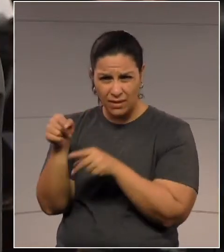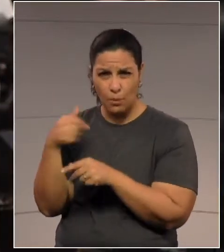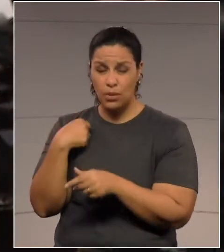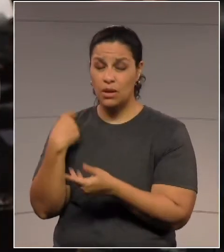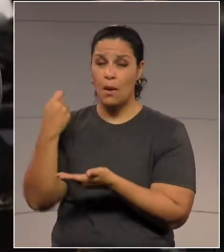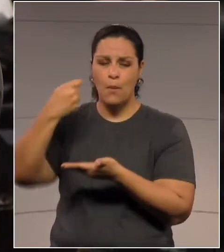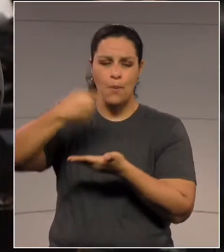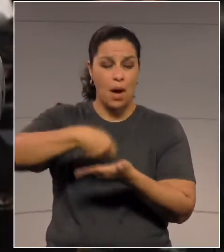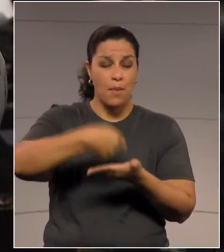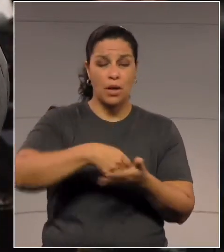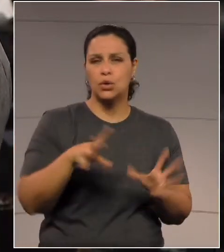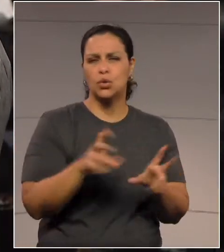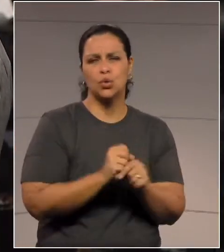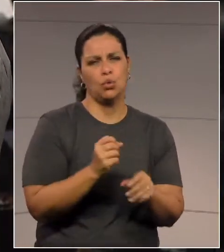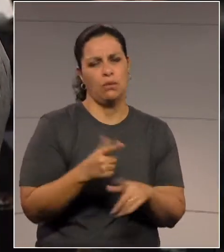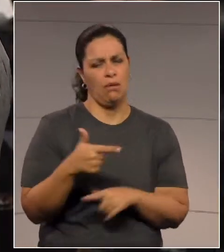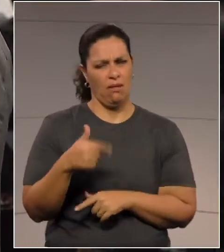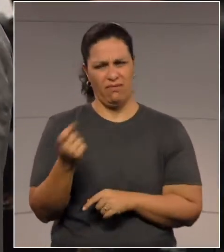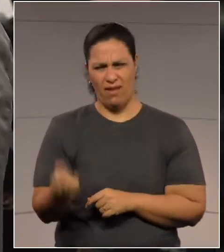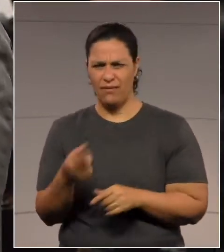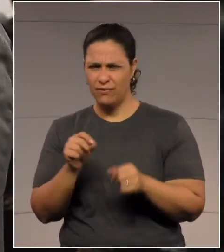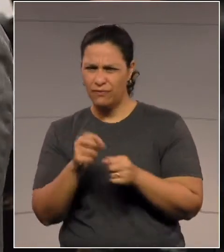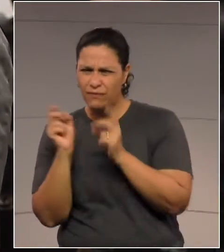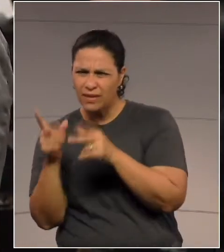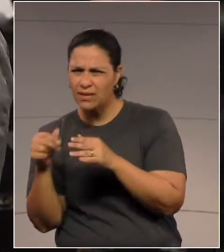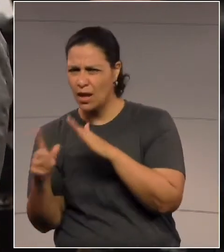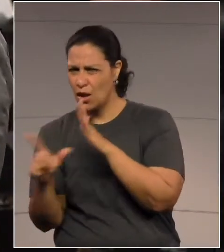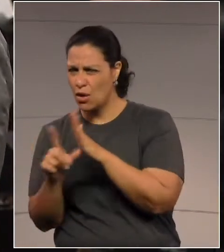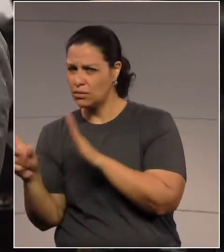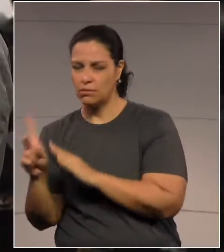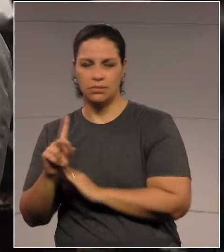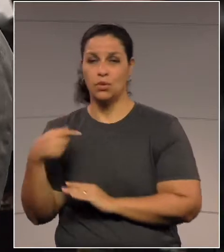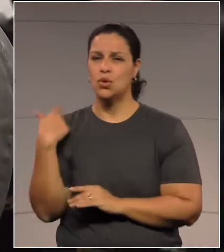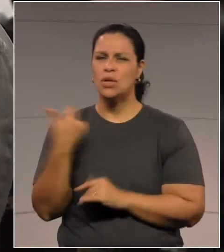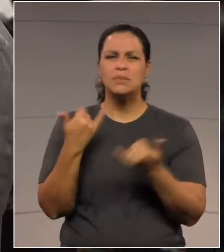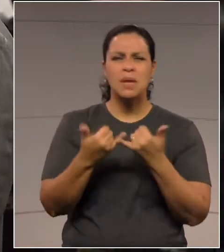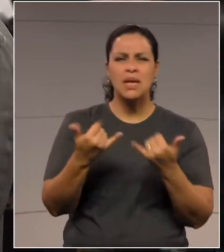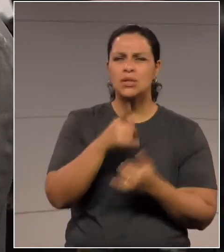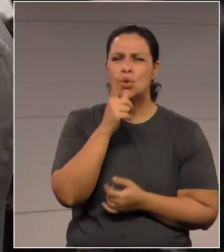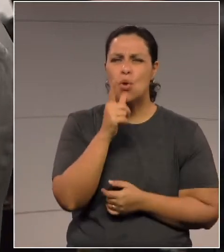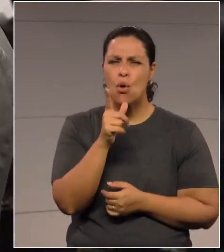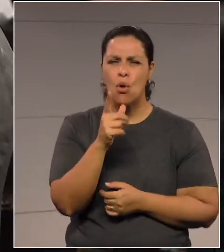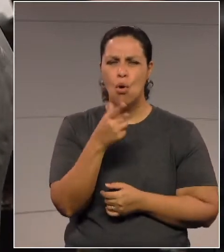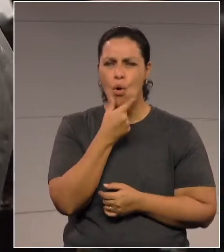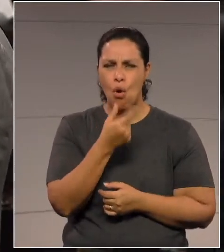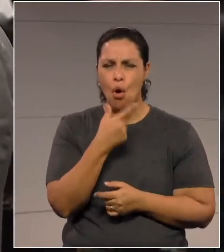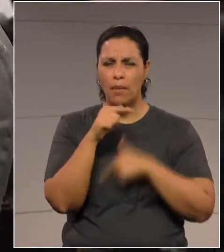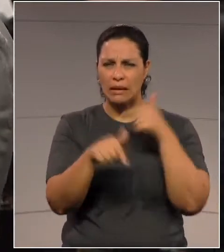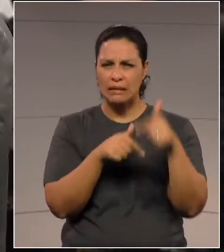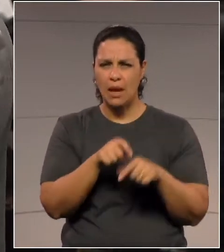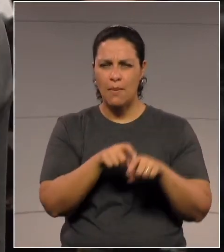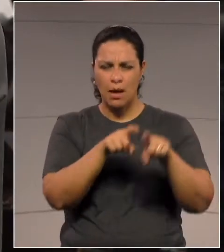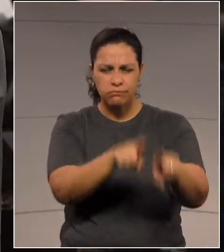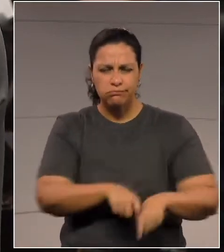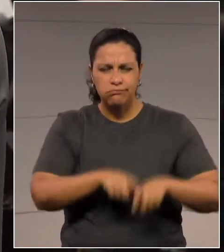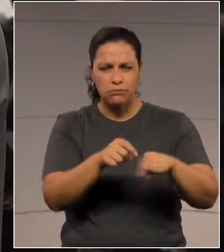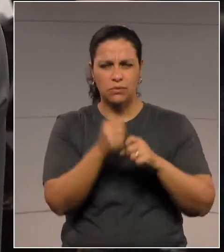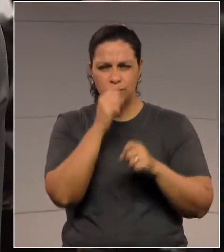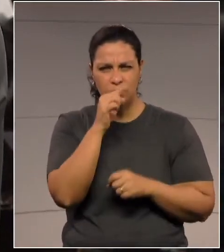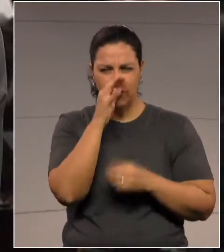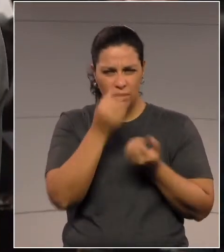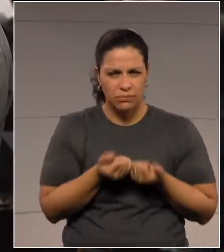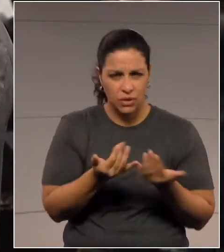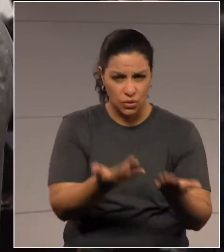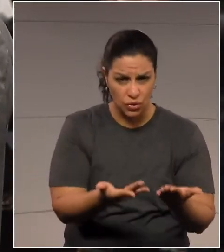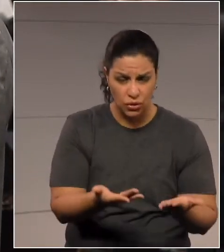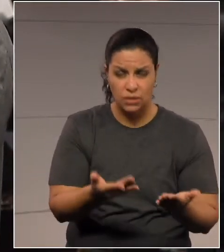paga as contas. Parecemos um jardineiro que, para fazer uma propaganda sua na internet ou na